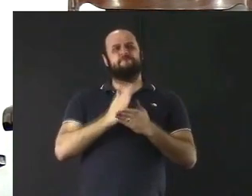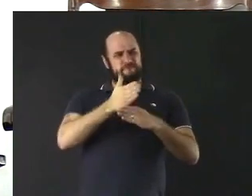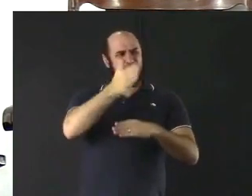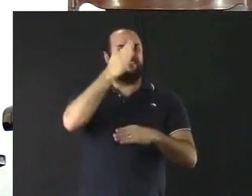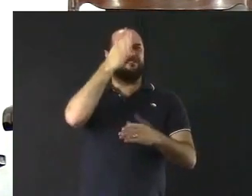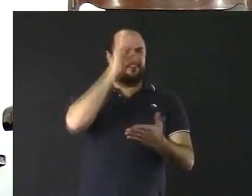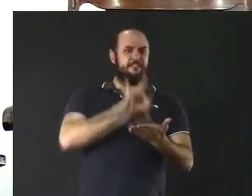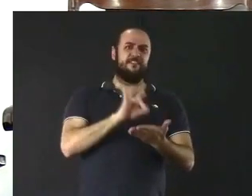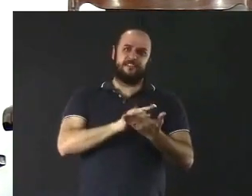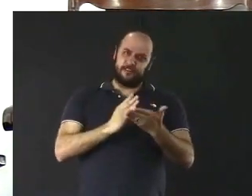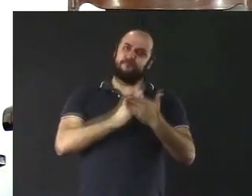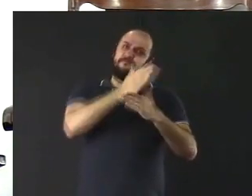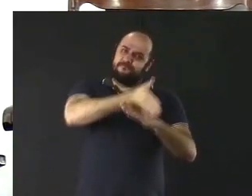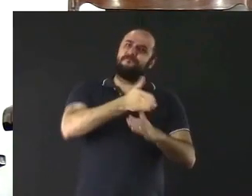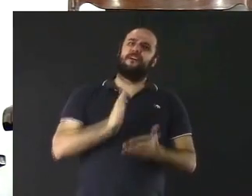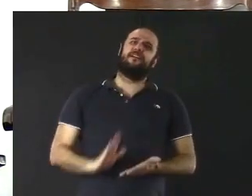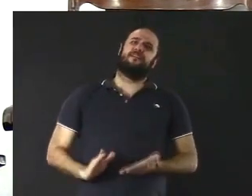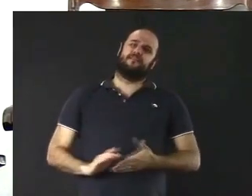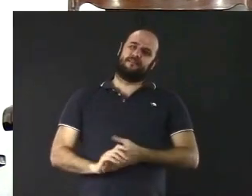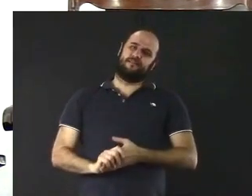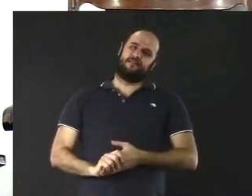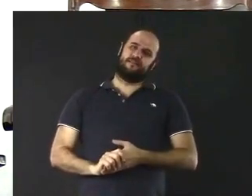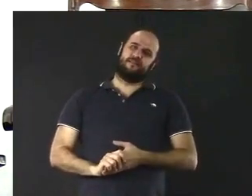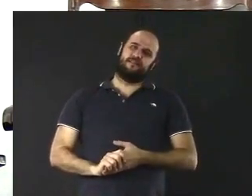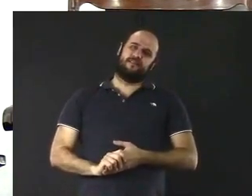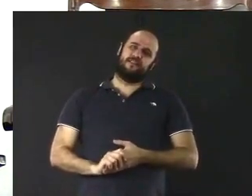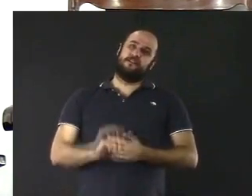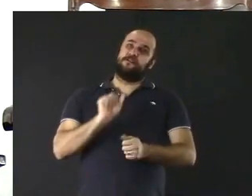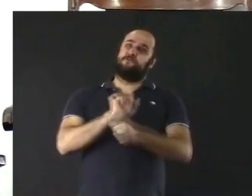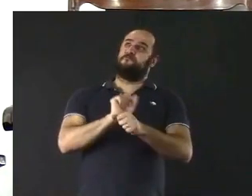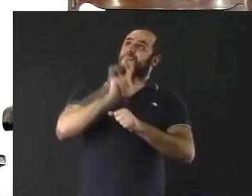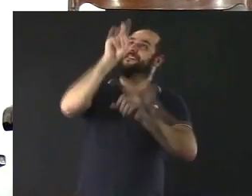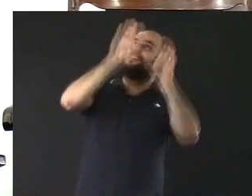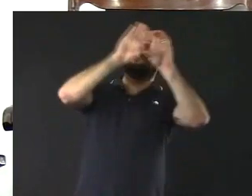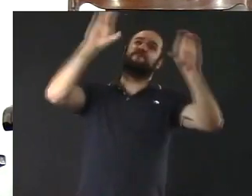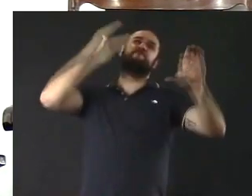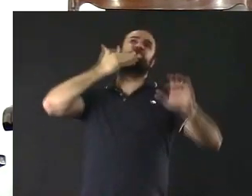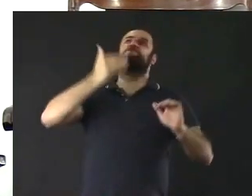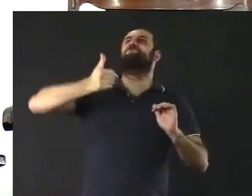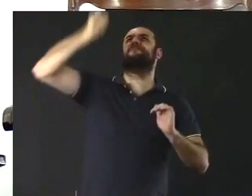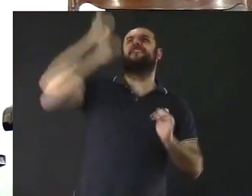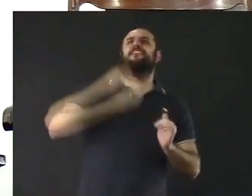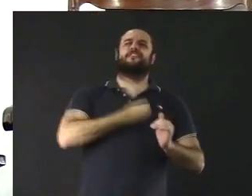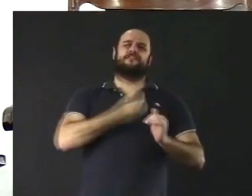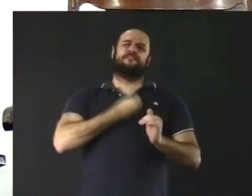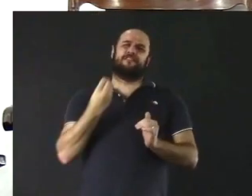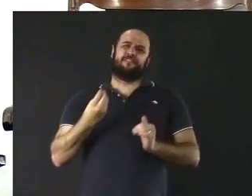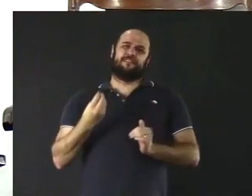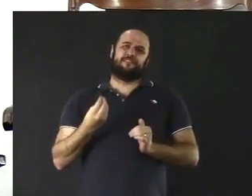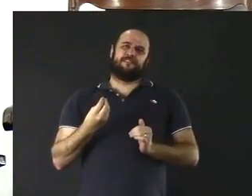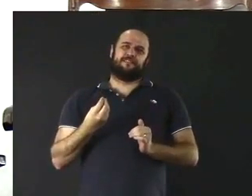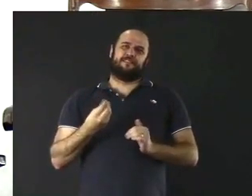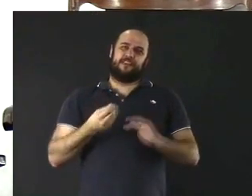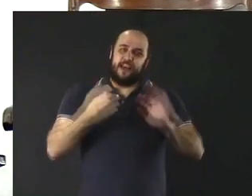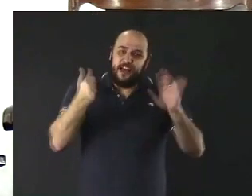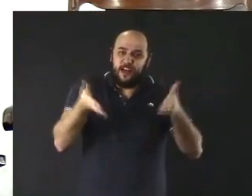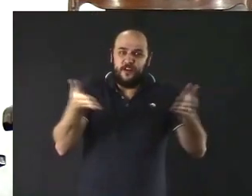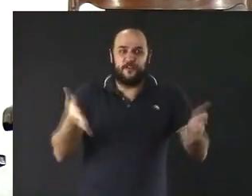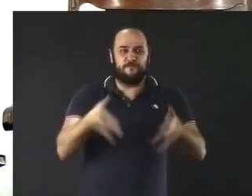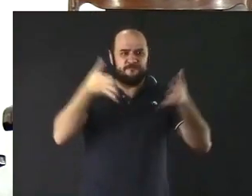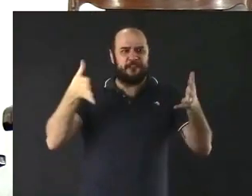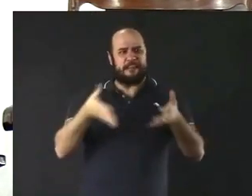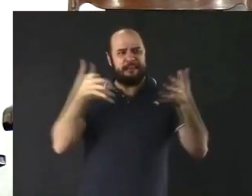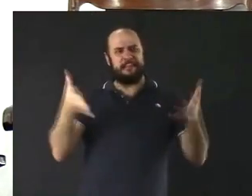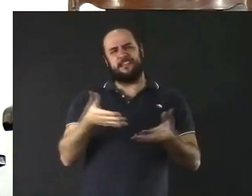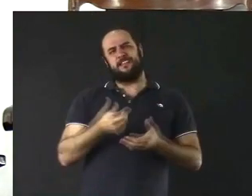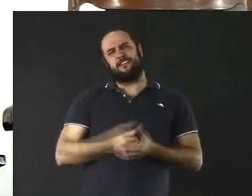nós é algo muito maior que a glória. Como Paulo nos ensina, a nossa leve e momentânea tribulação traz para nós